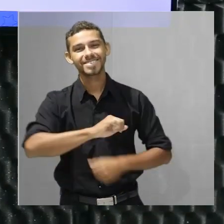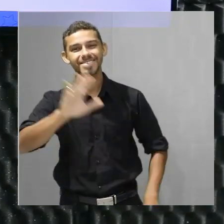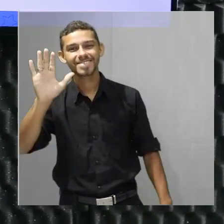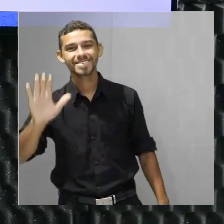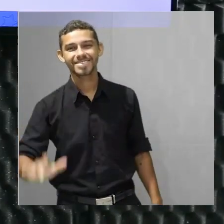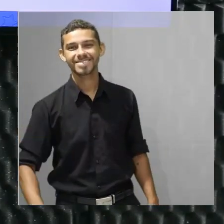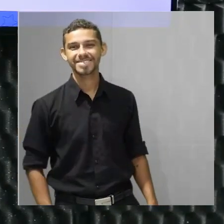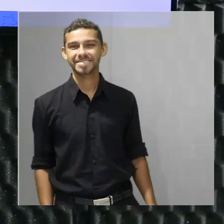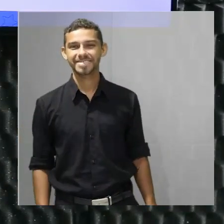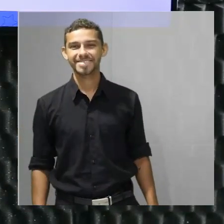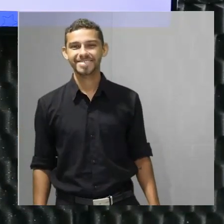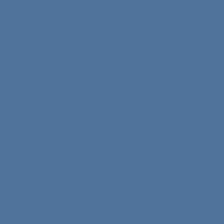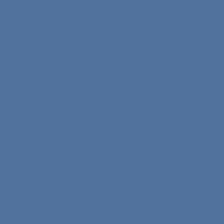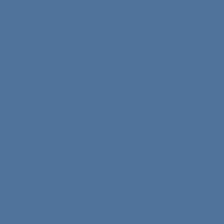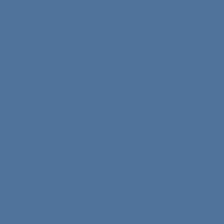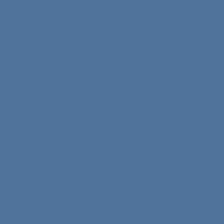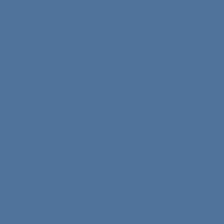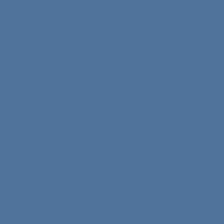abraço